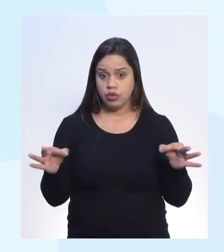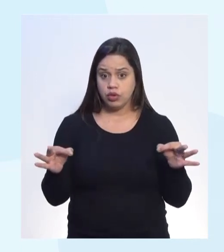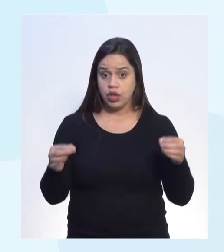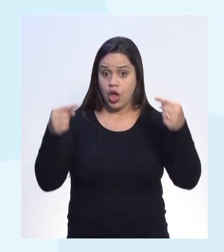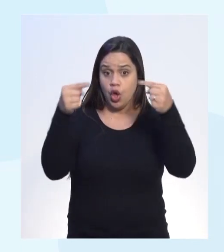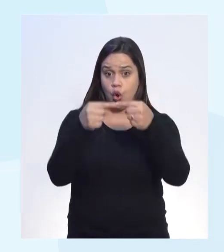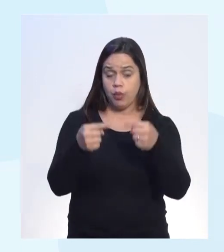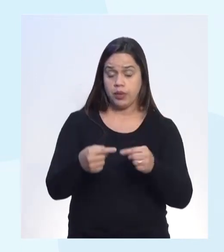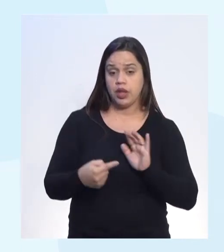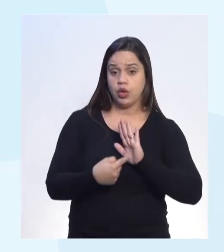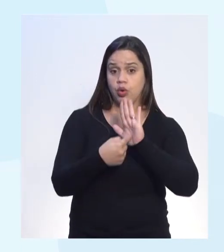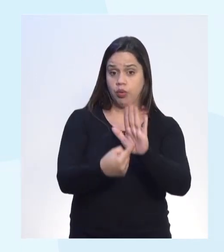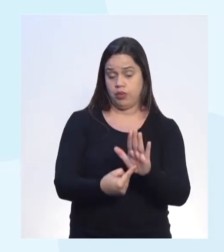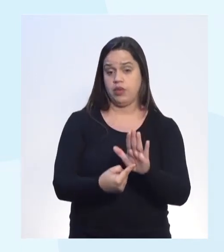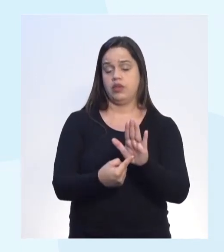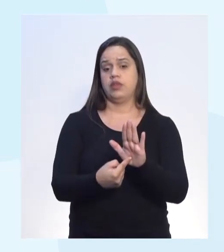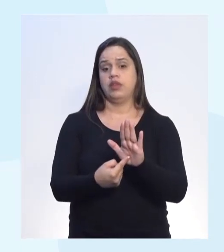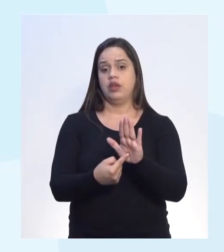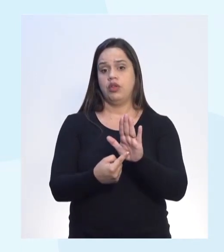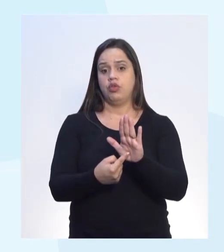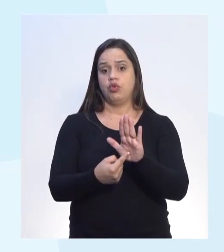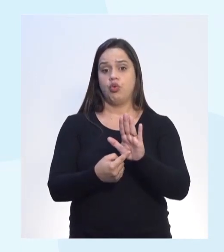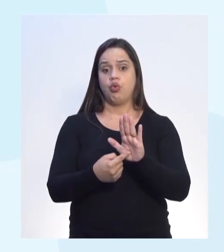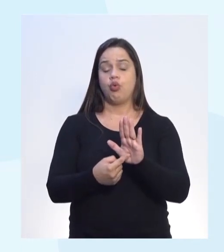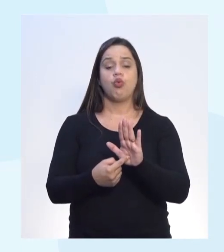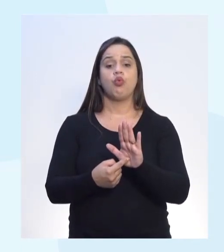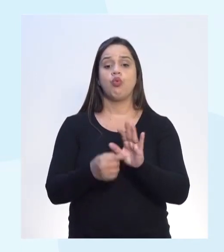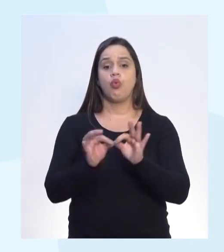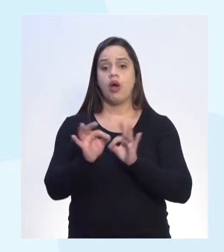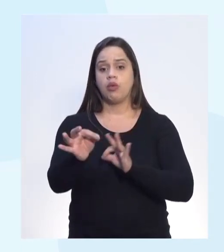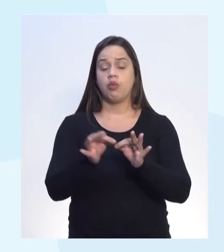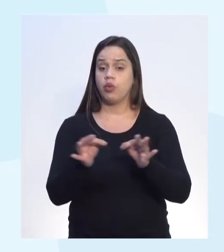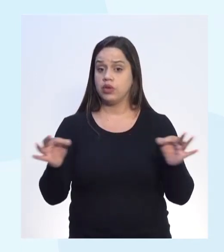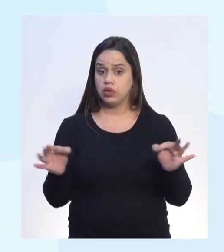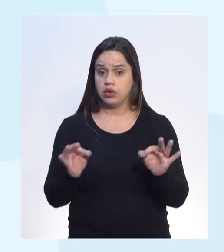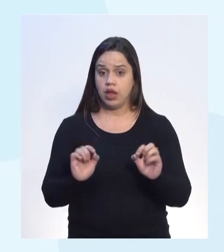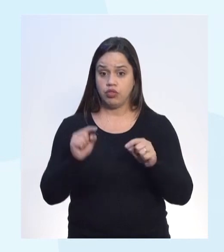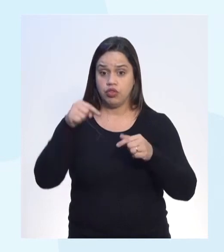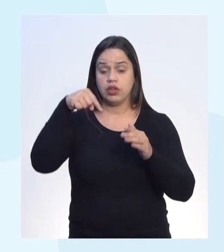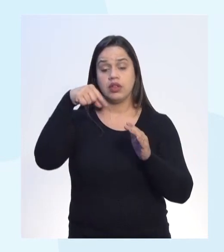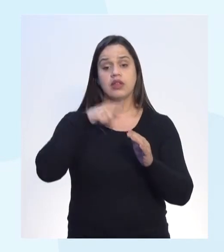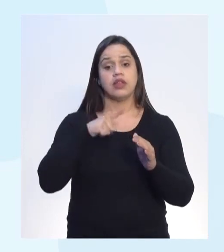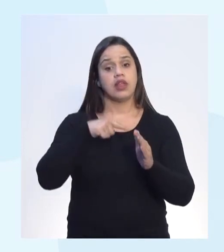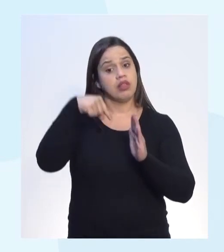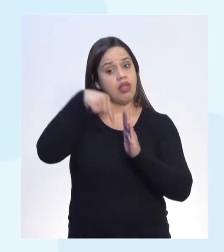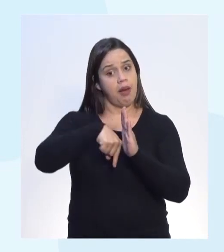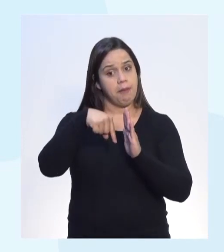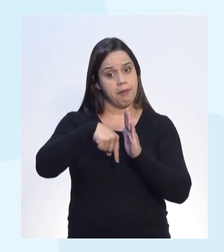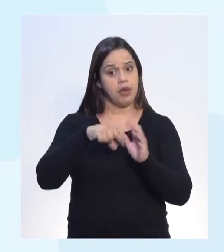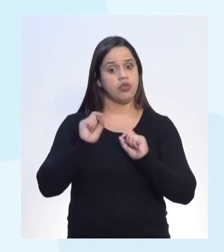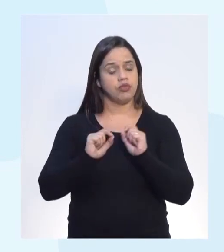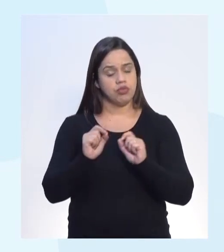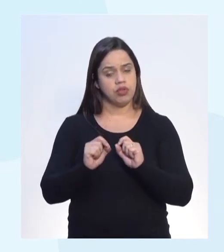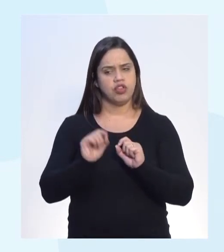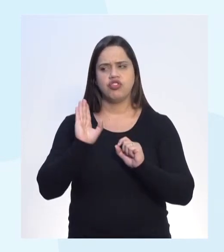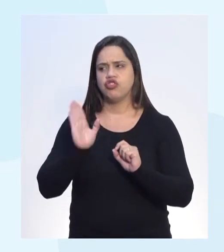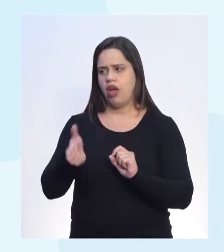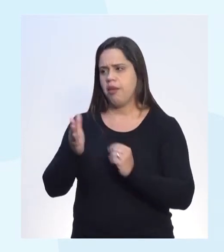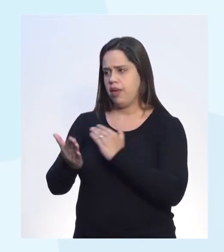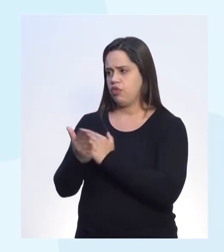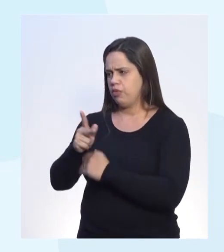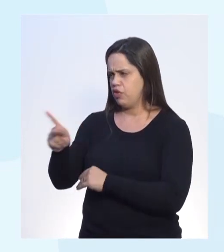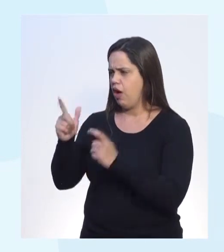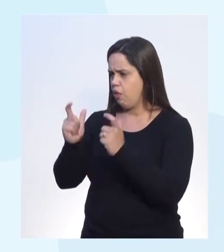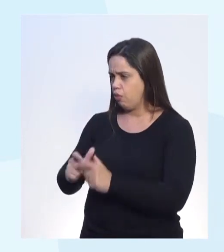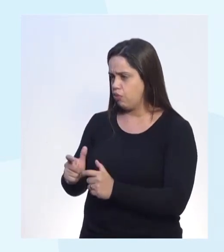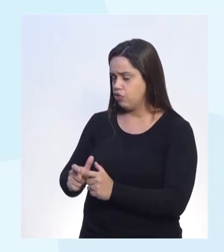com as indicações da figura abaixo? Me ajuda aí, Jonas. Está no caderno do aluno, né? Isso, está lá na primeira parte do caderno do aluno, na